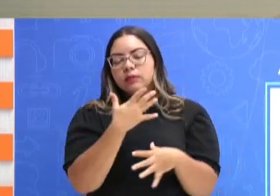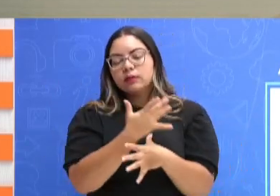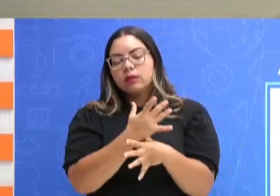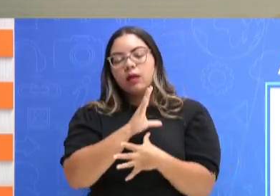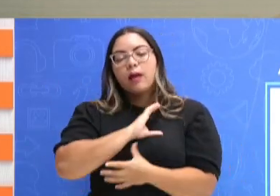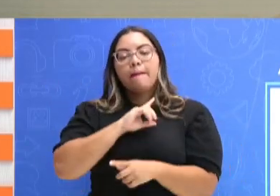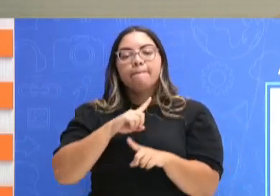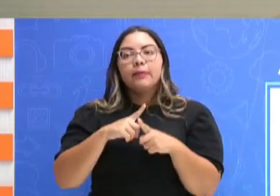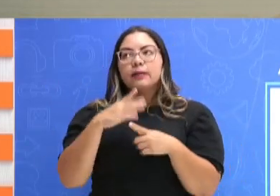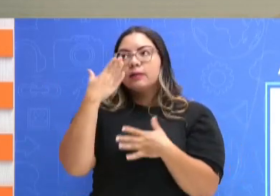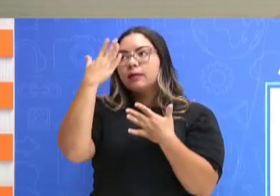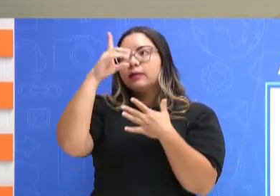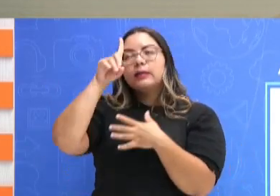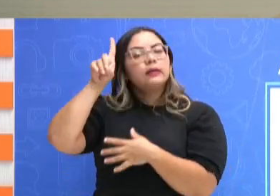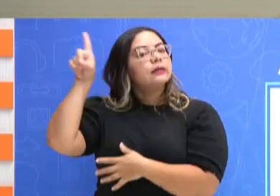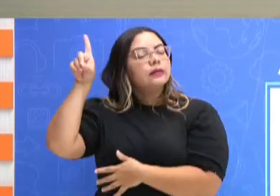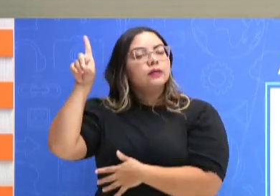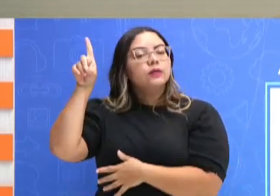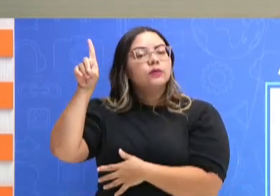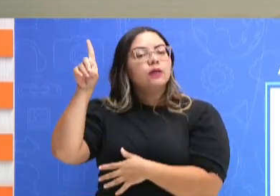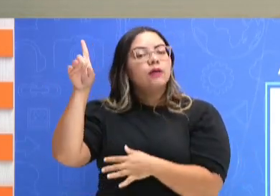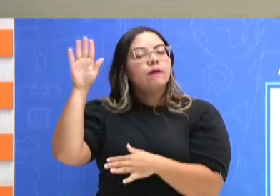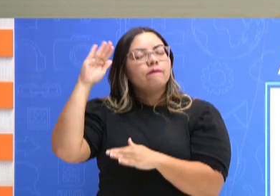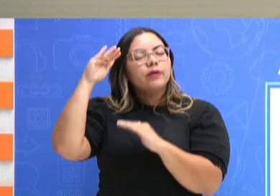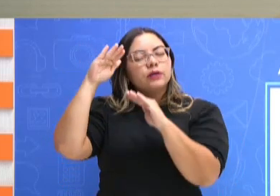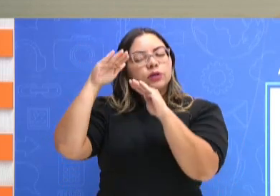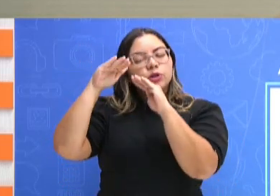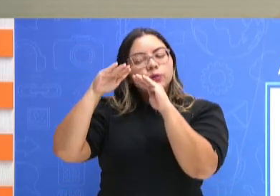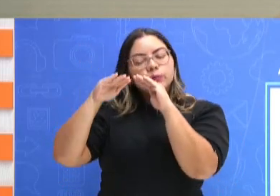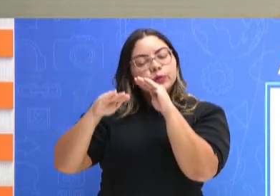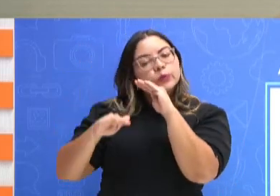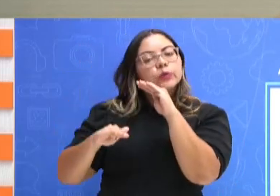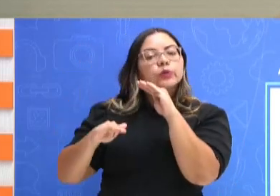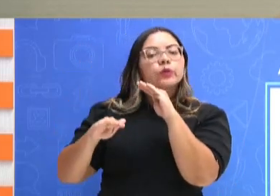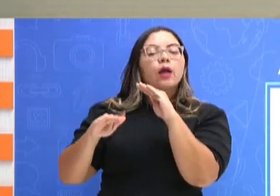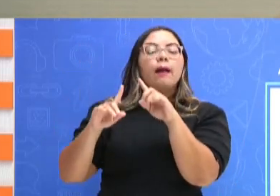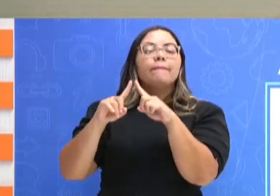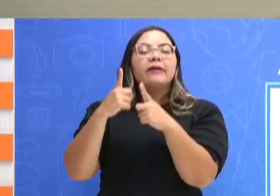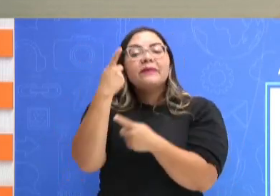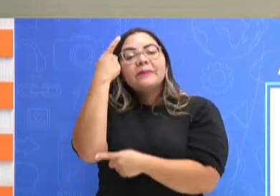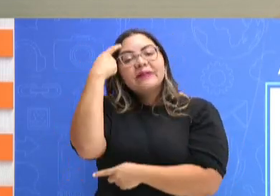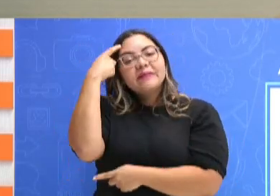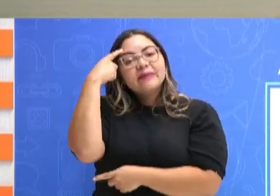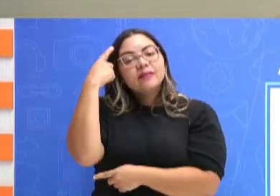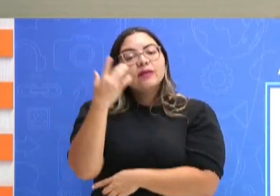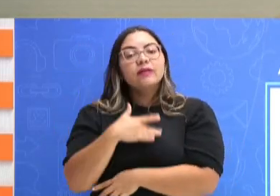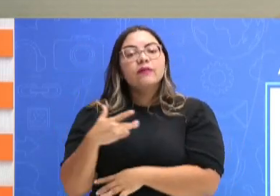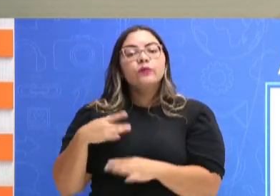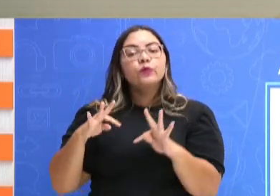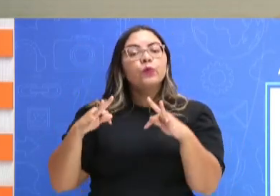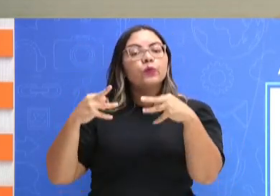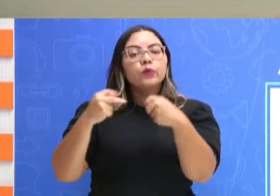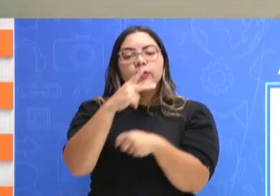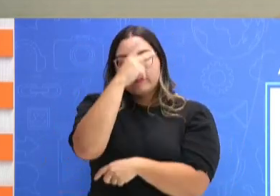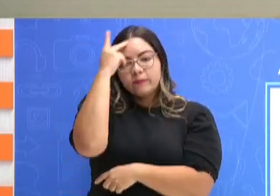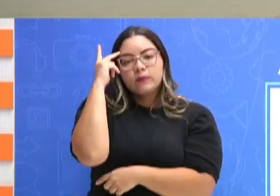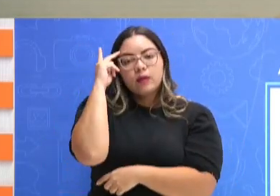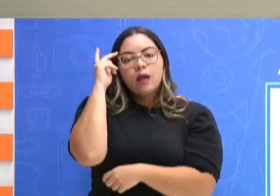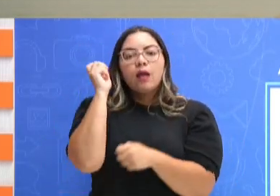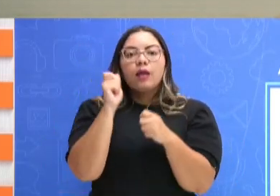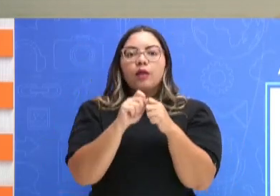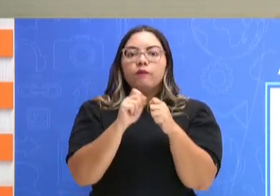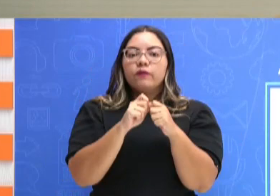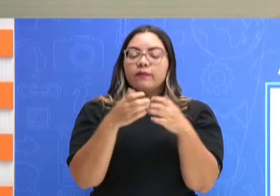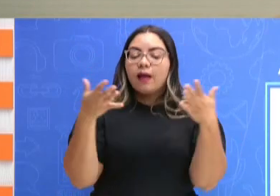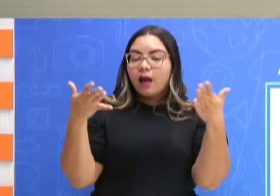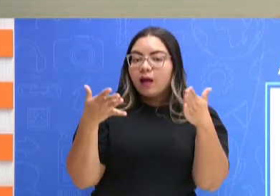Deus, o município de Caxias, a curva começou a cair e vai cair mais ainda. Mas pensando na saúde como um todo, eu fiz um